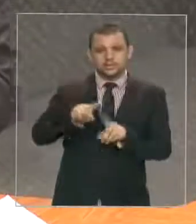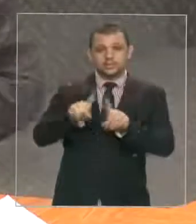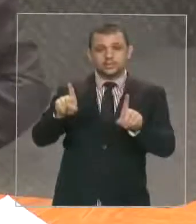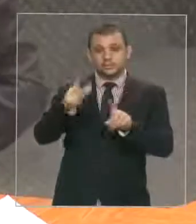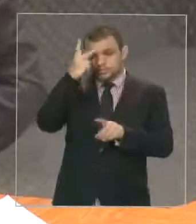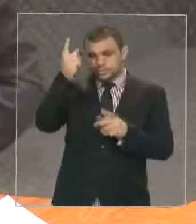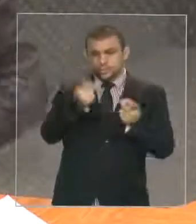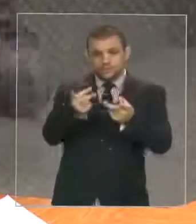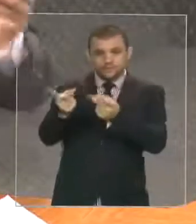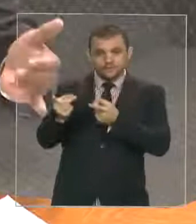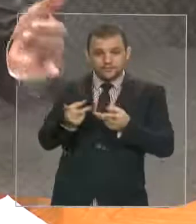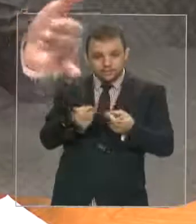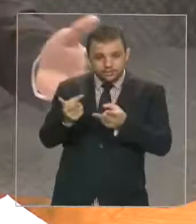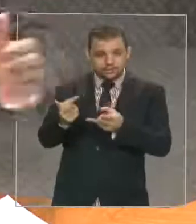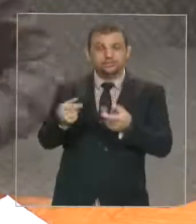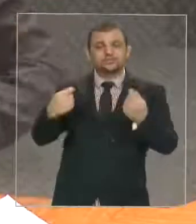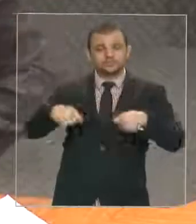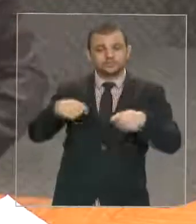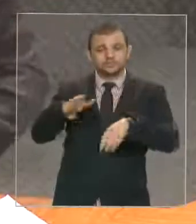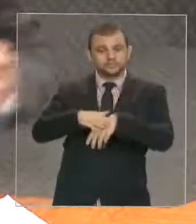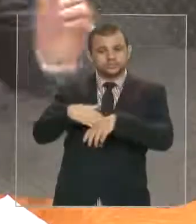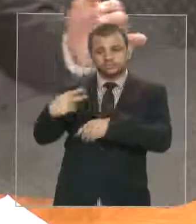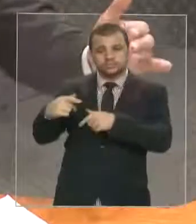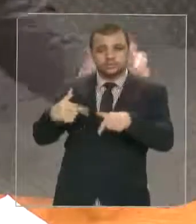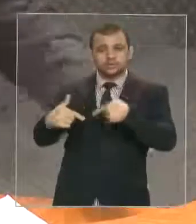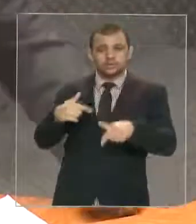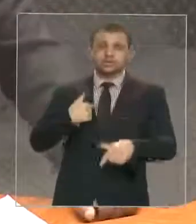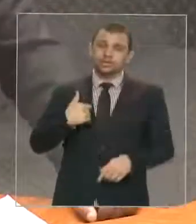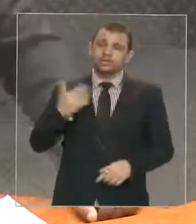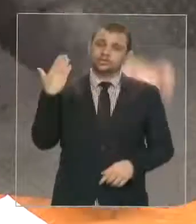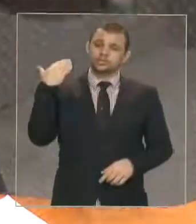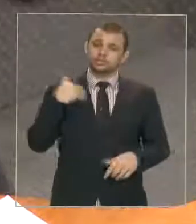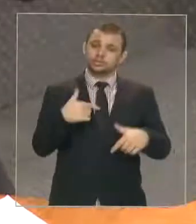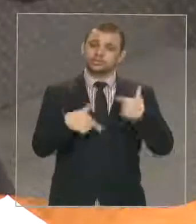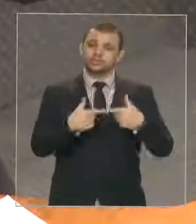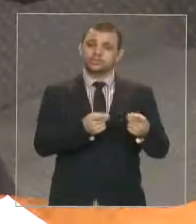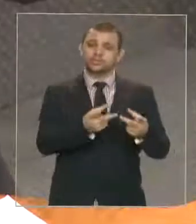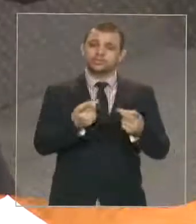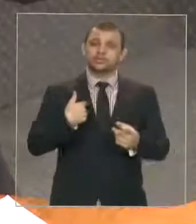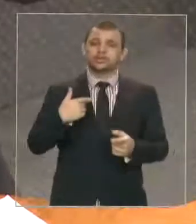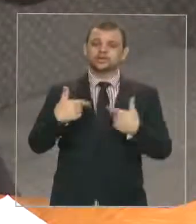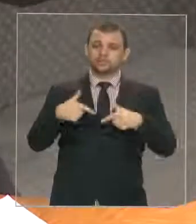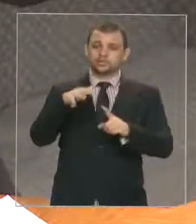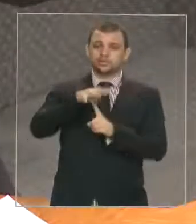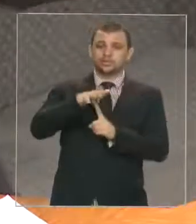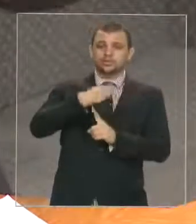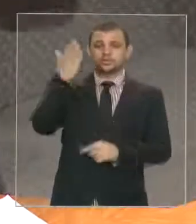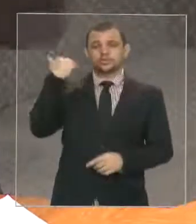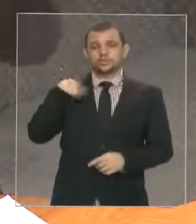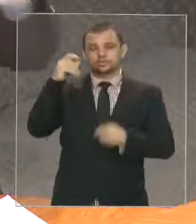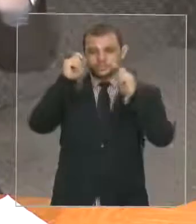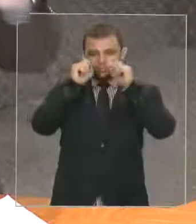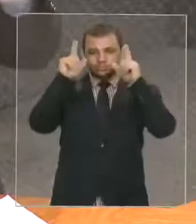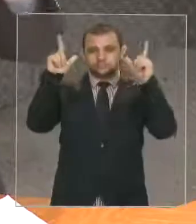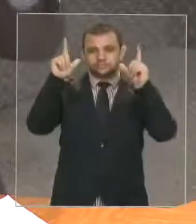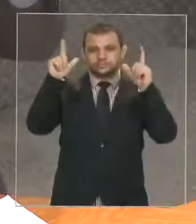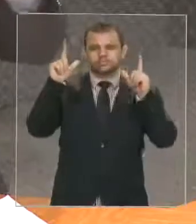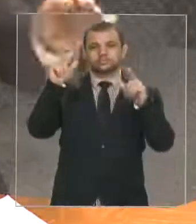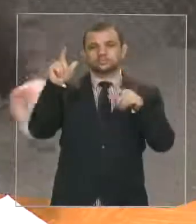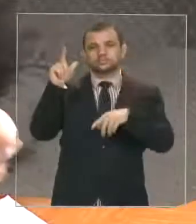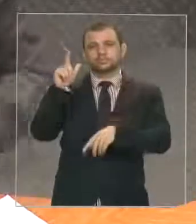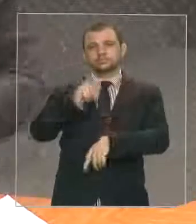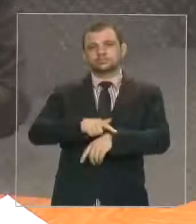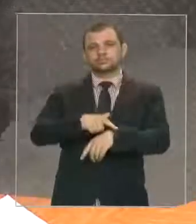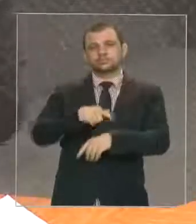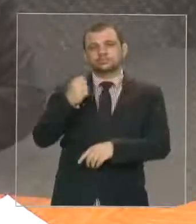sua atividade. Eu sou ex-ambulante, eu sou ex-feirante, eu acordava 4 horas da manhã, e eu ia para a Ceasa comprar